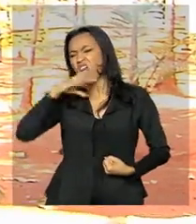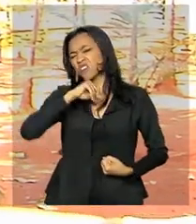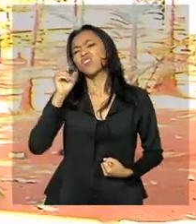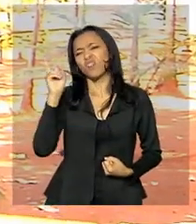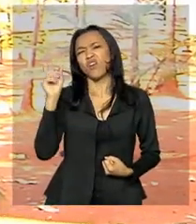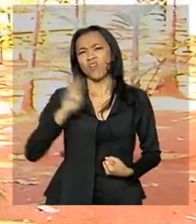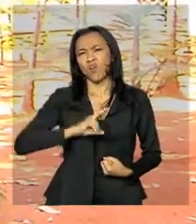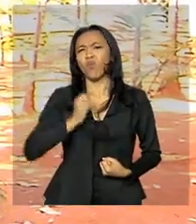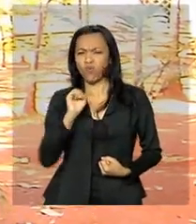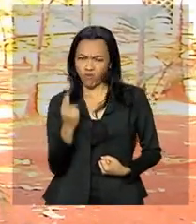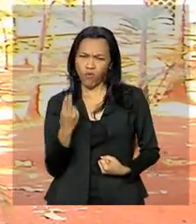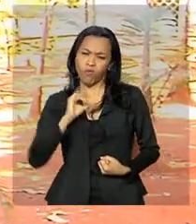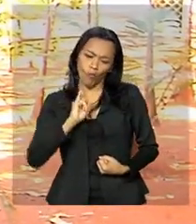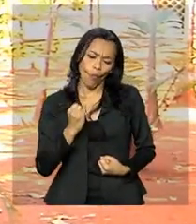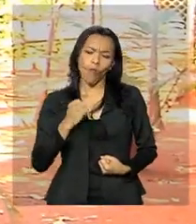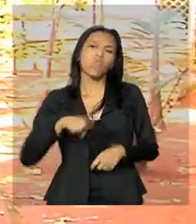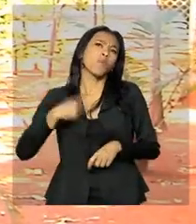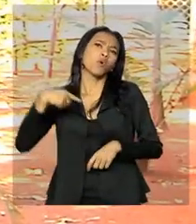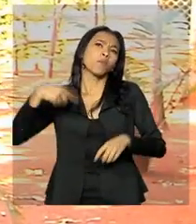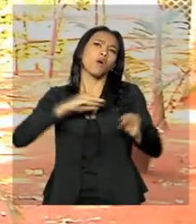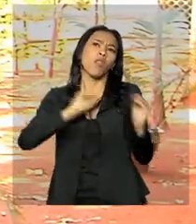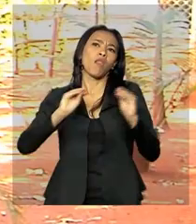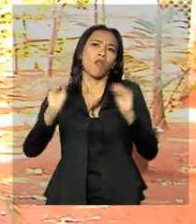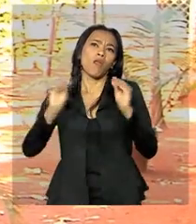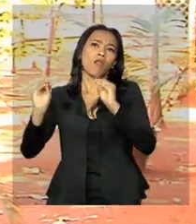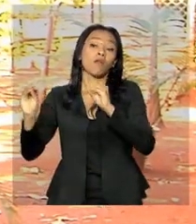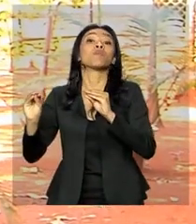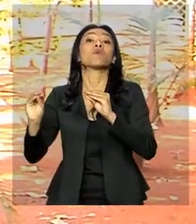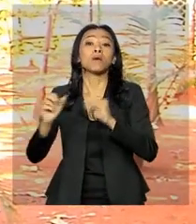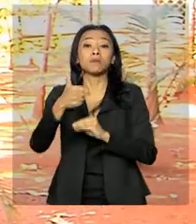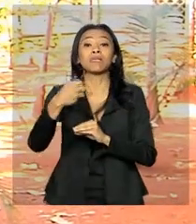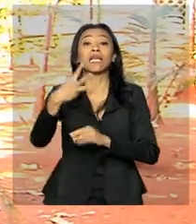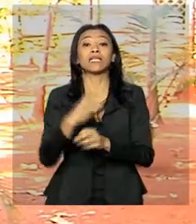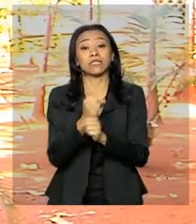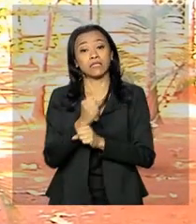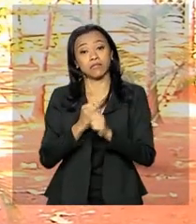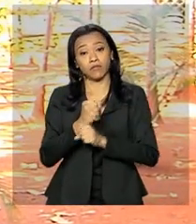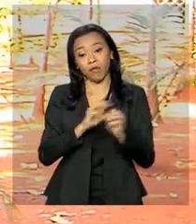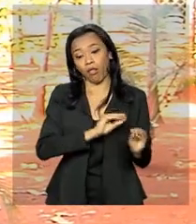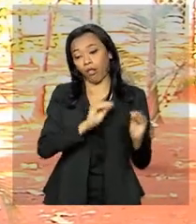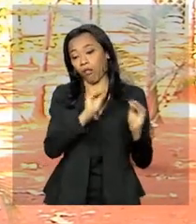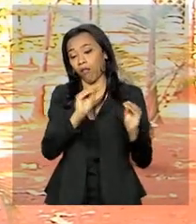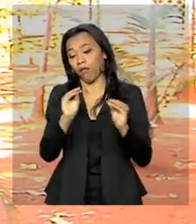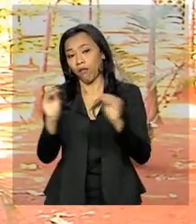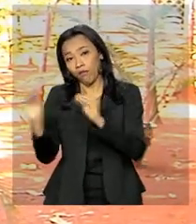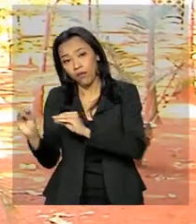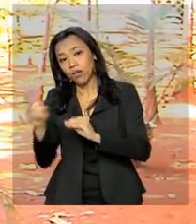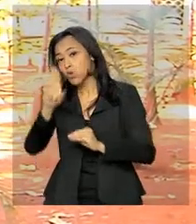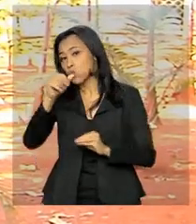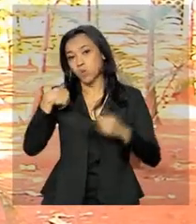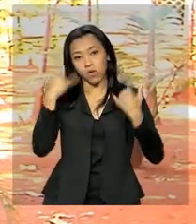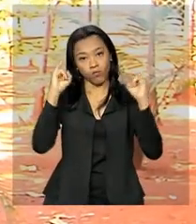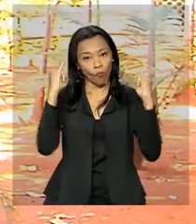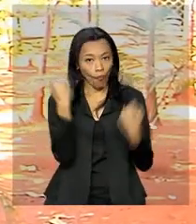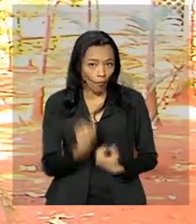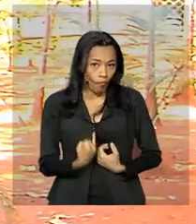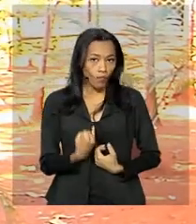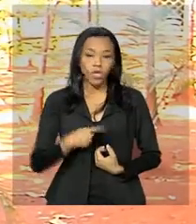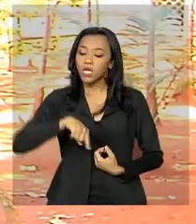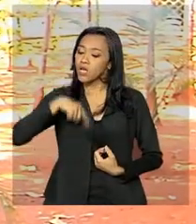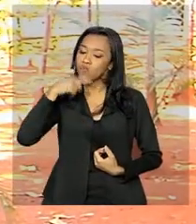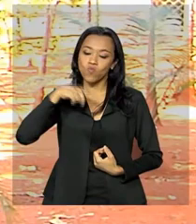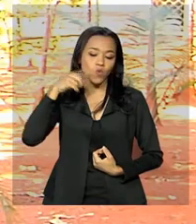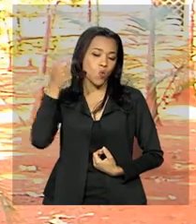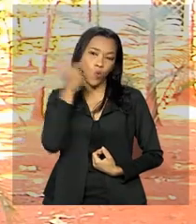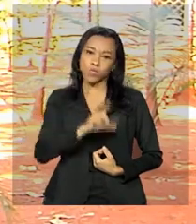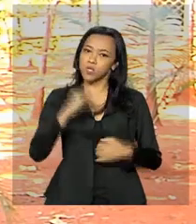Não, uma hora eu cuido, uma hora eu cuido. Isso já se passaram uns 13 anos e eu não consegui emagrecer. E não consigo.